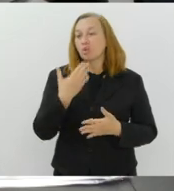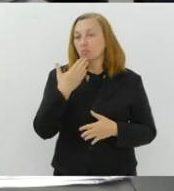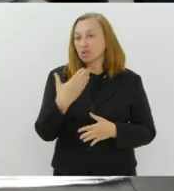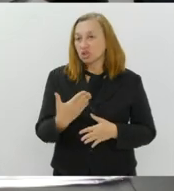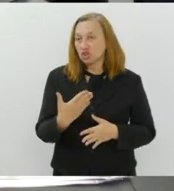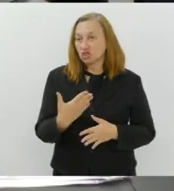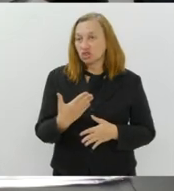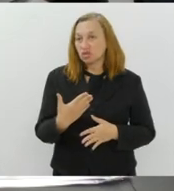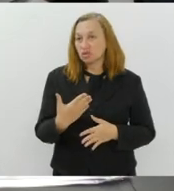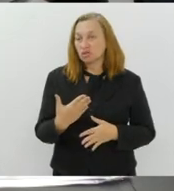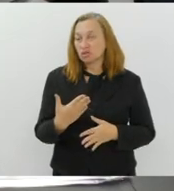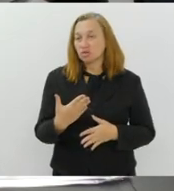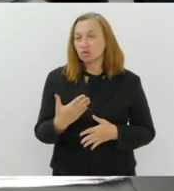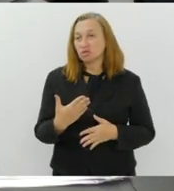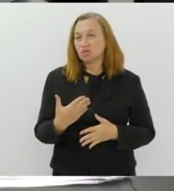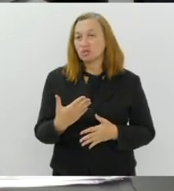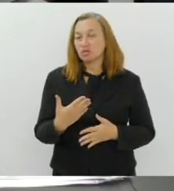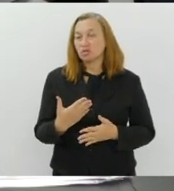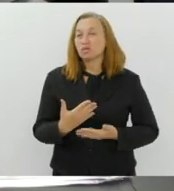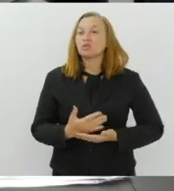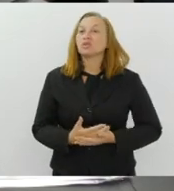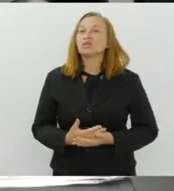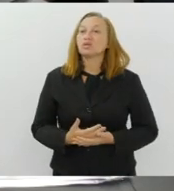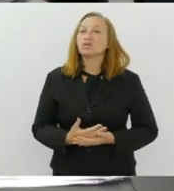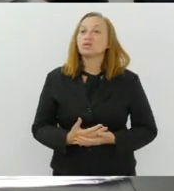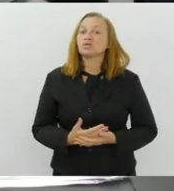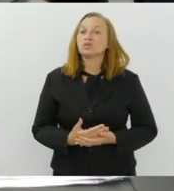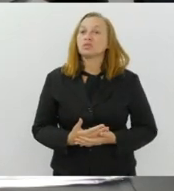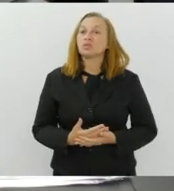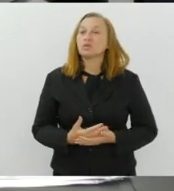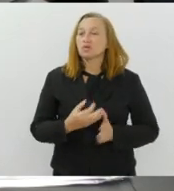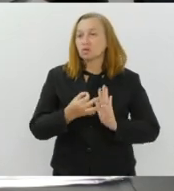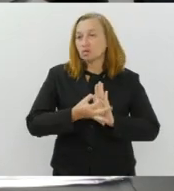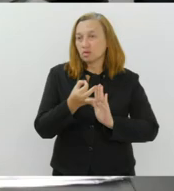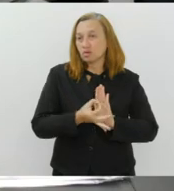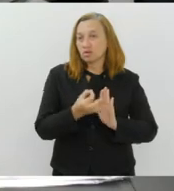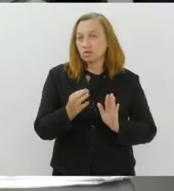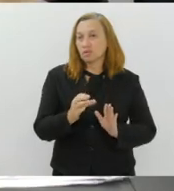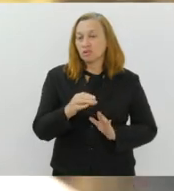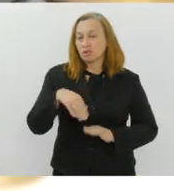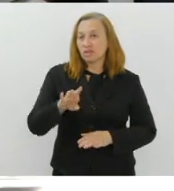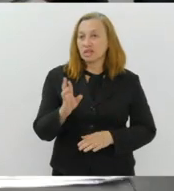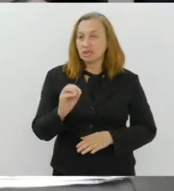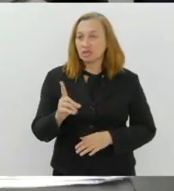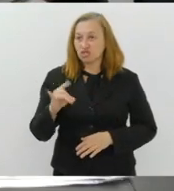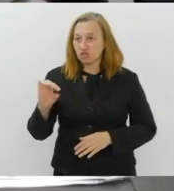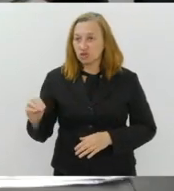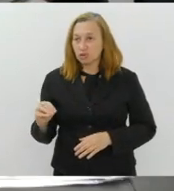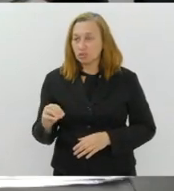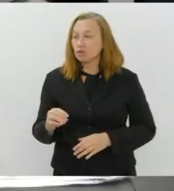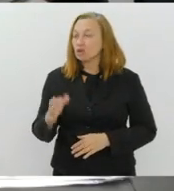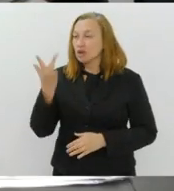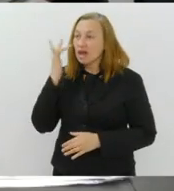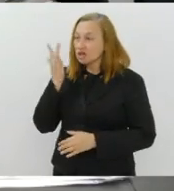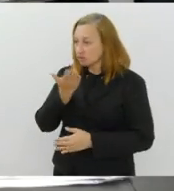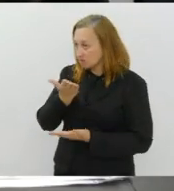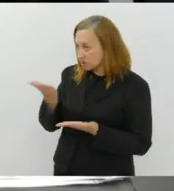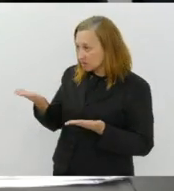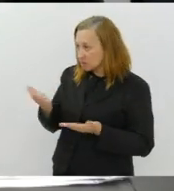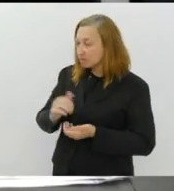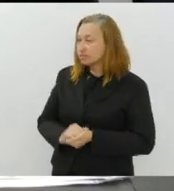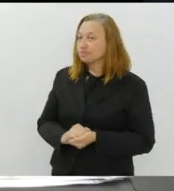pedido e da aceitação da sugestão feita pelo deputado Marcelo Dino. O que vossas excelências acham?